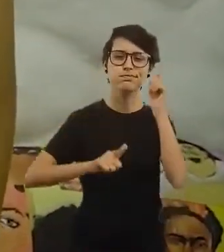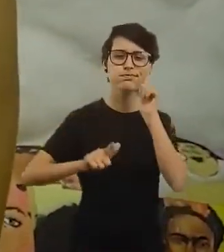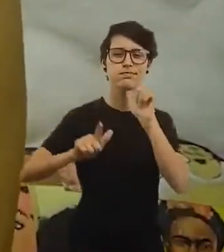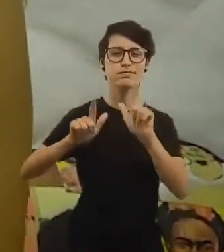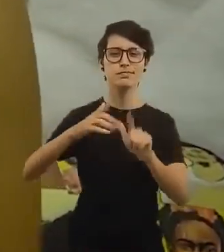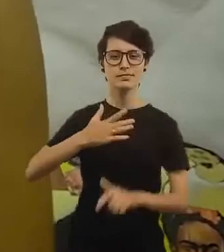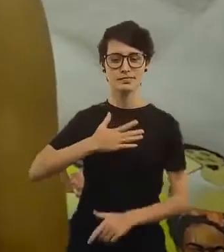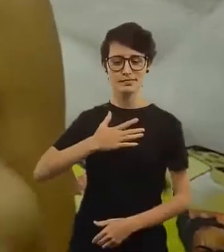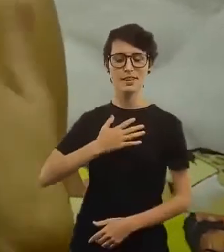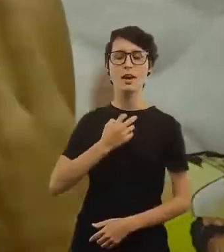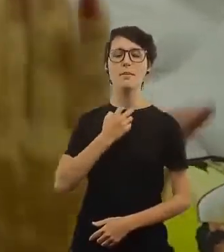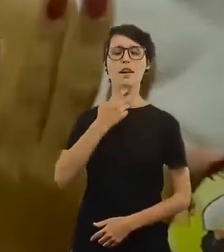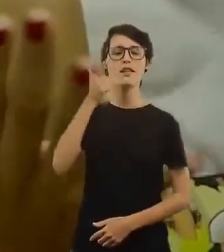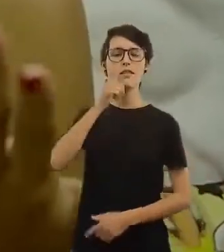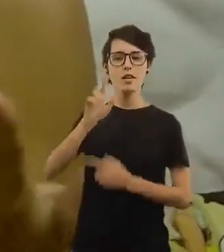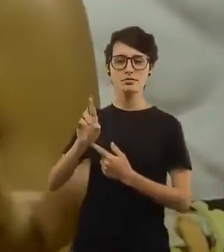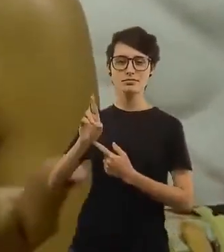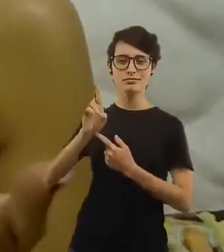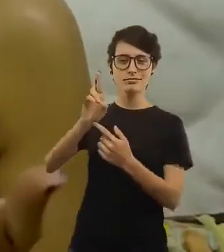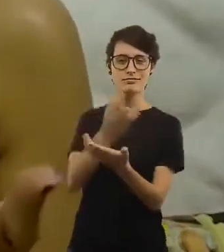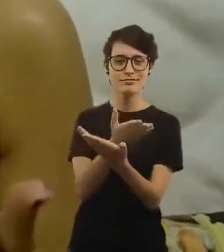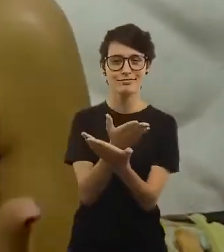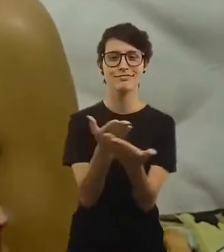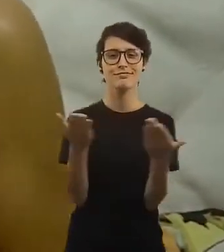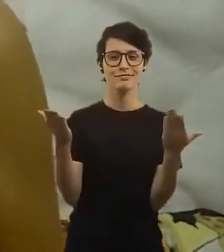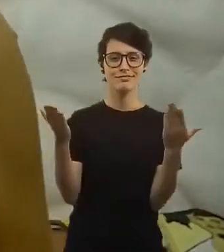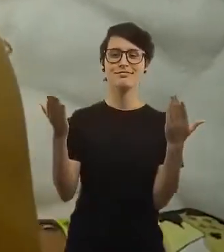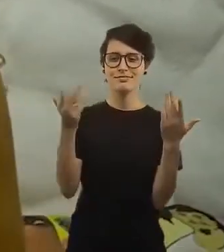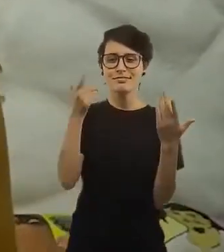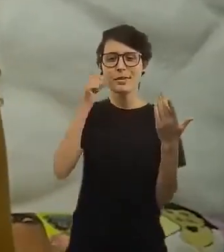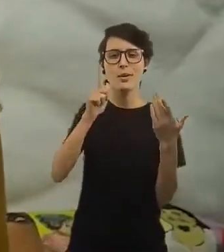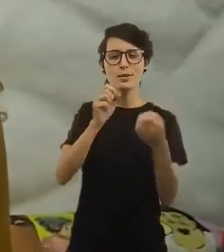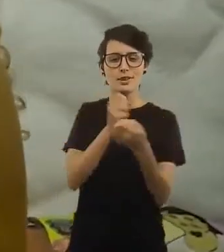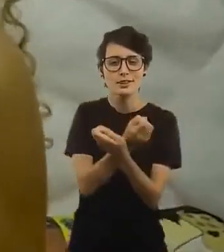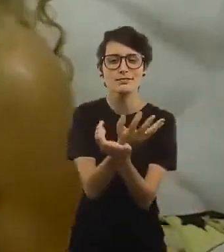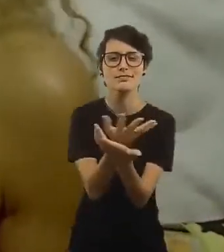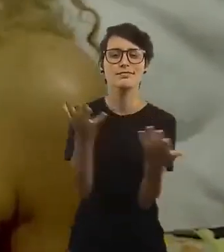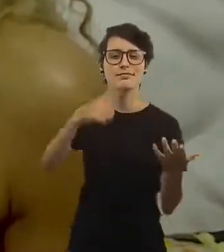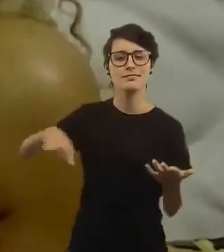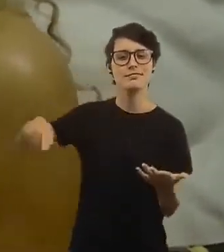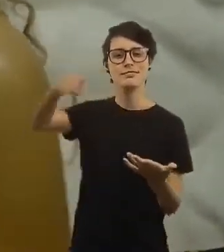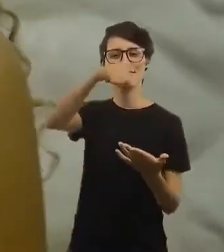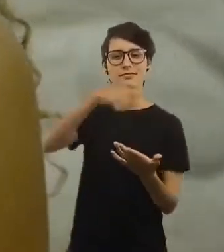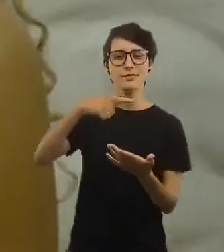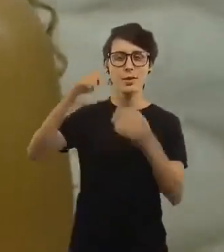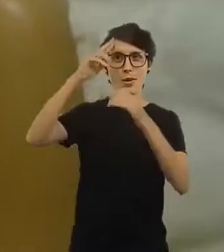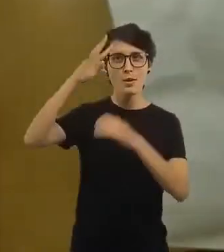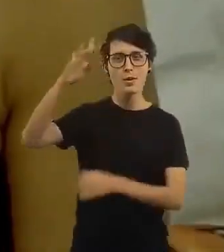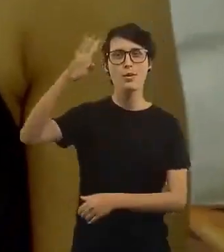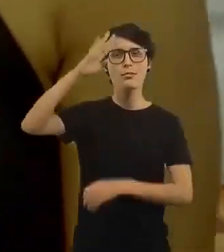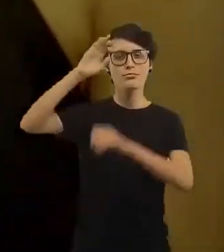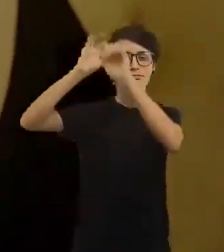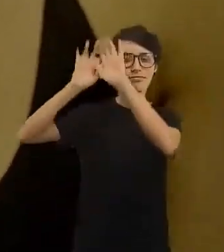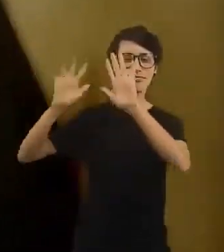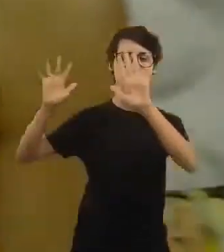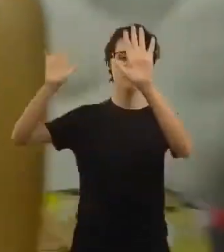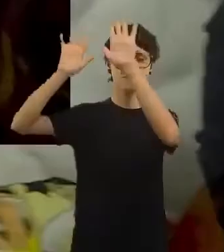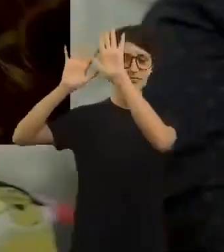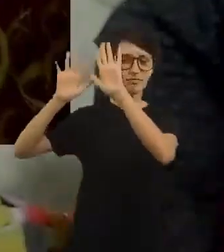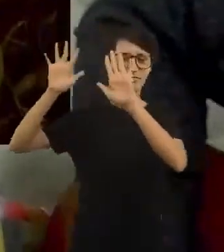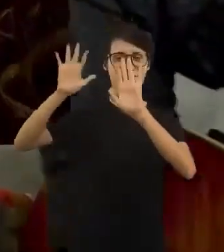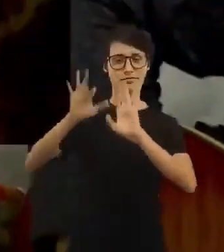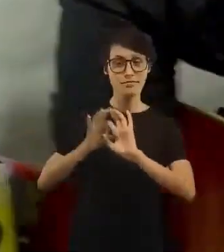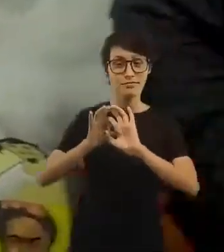Seja luz, ilumine seu ser. O seu sonho é luz. Deixa o